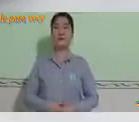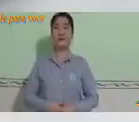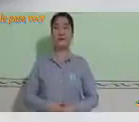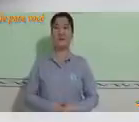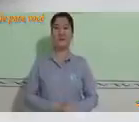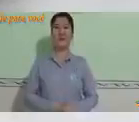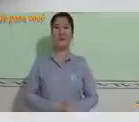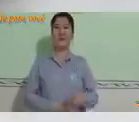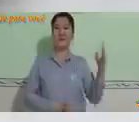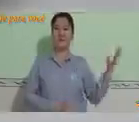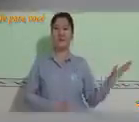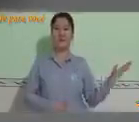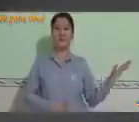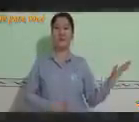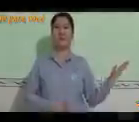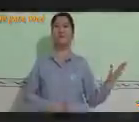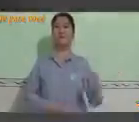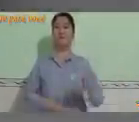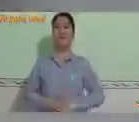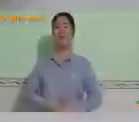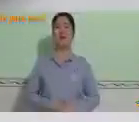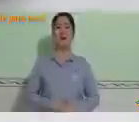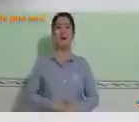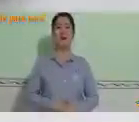é 2 vezes por dia.